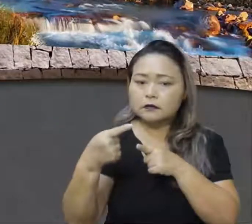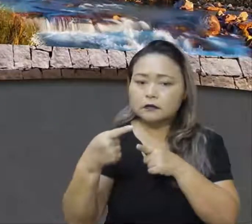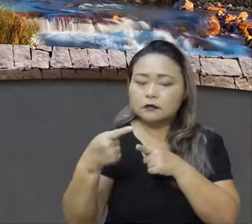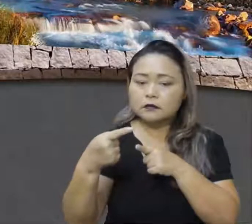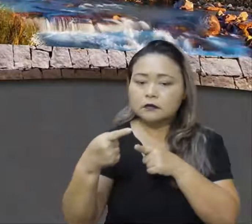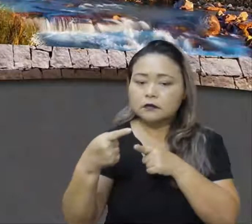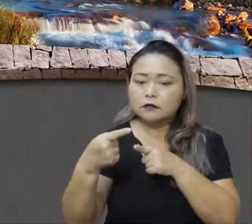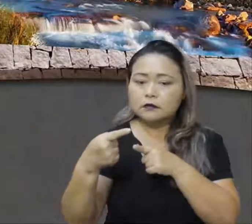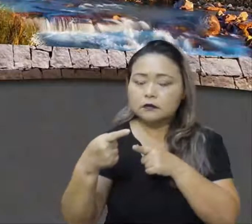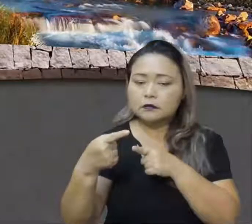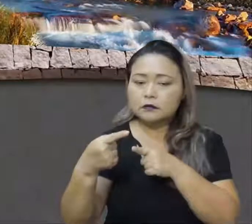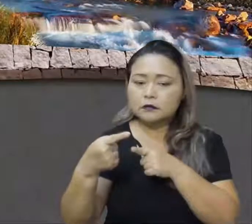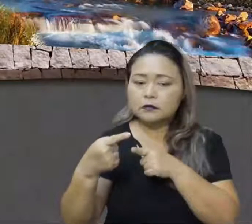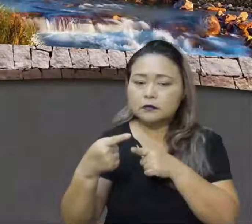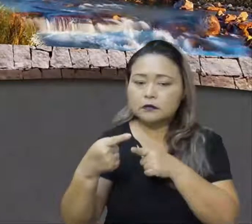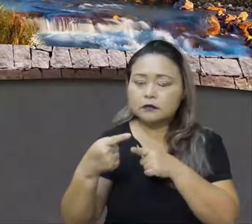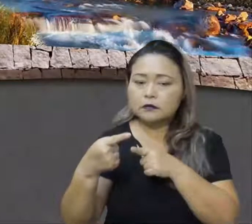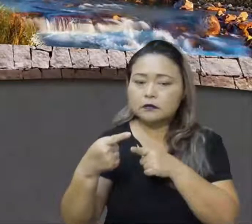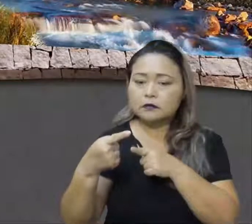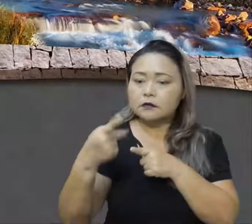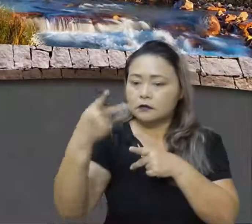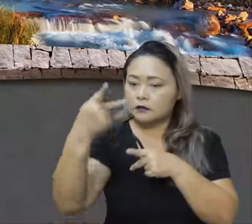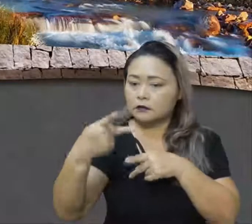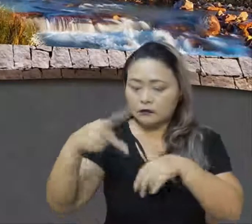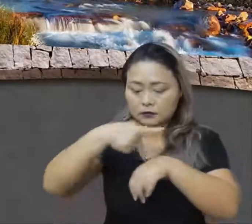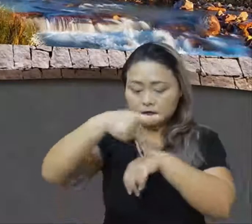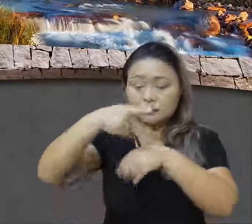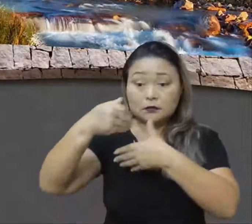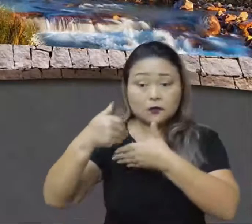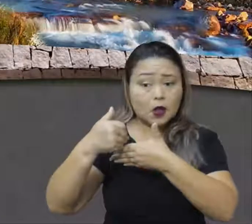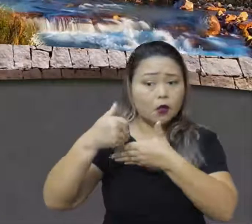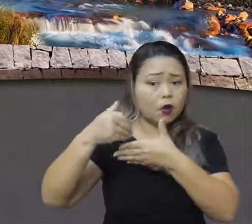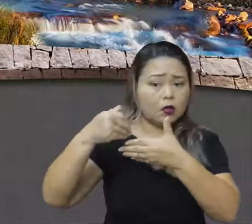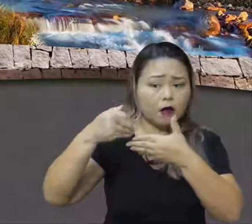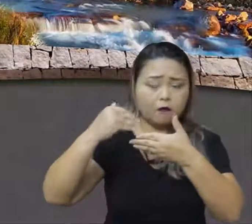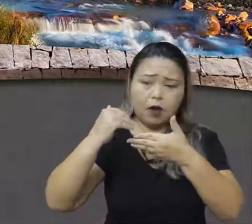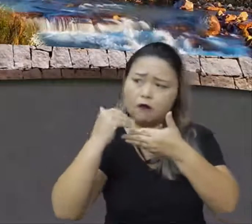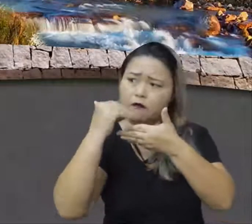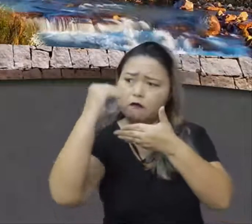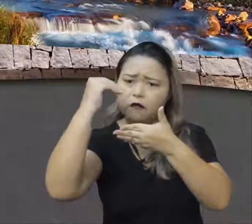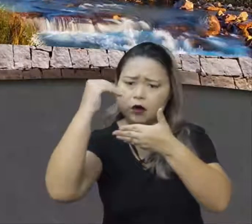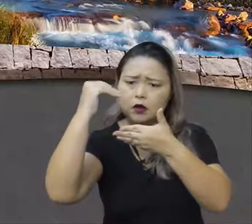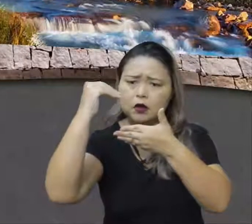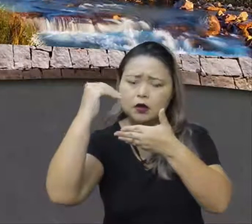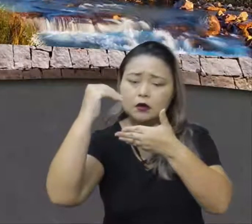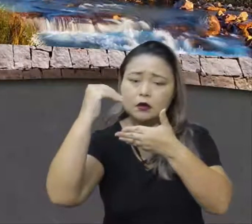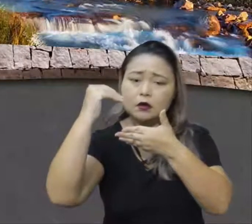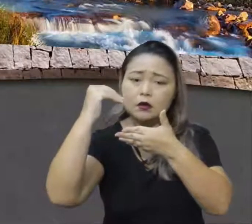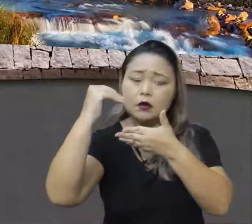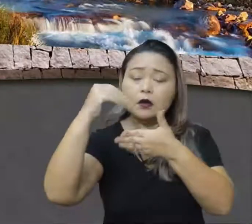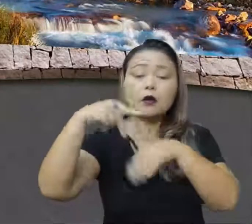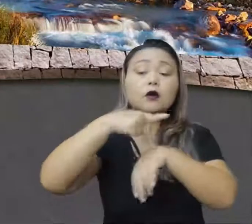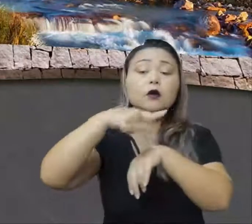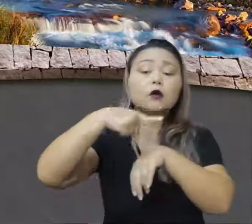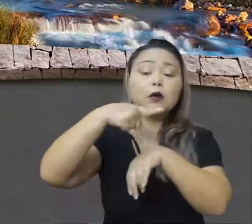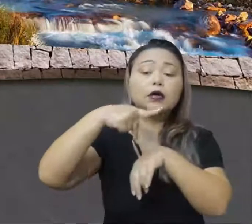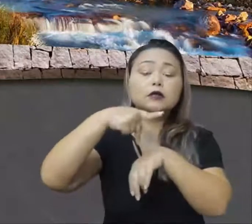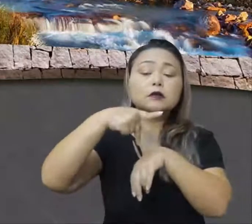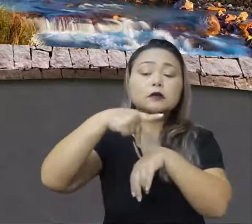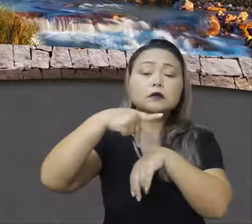os dois países que encabeçam esse gráfico aí, ó, são os países